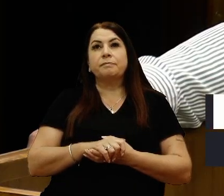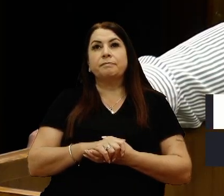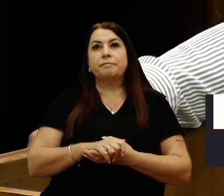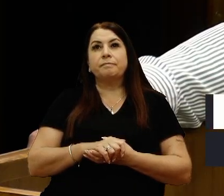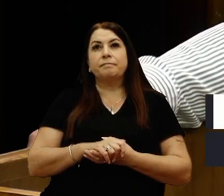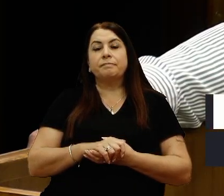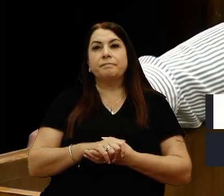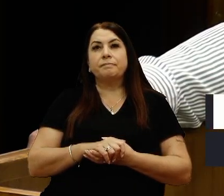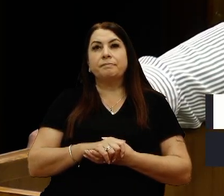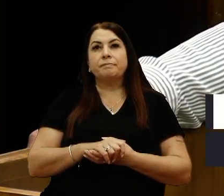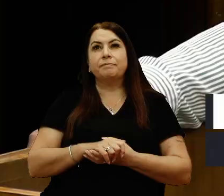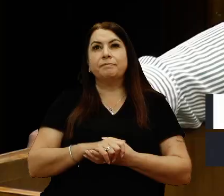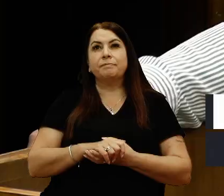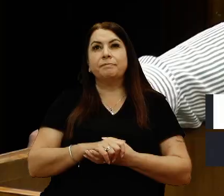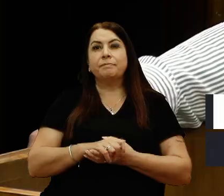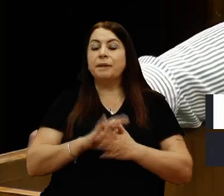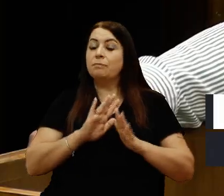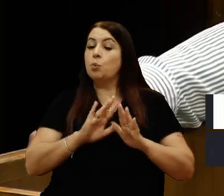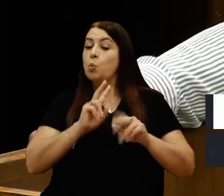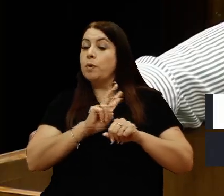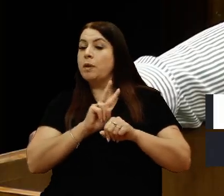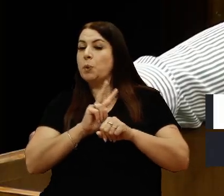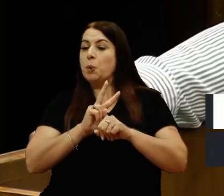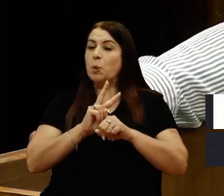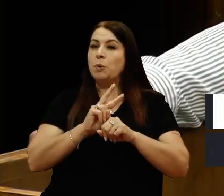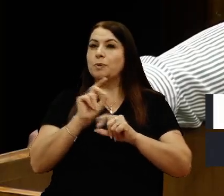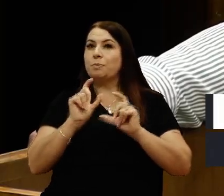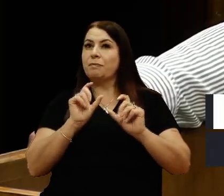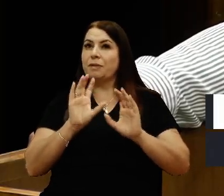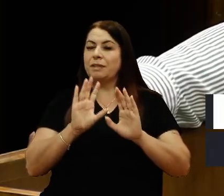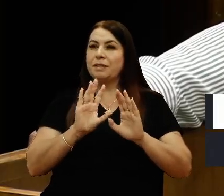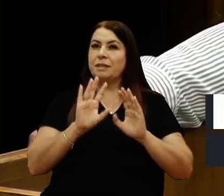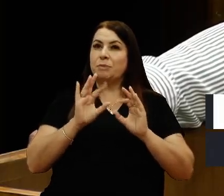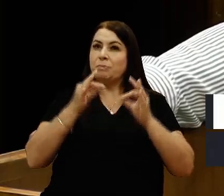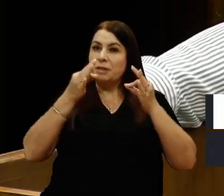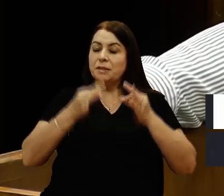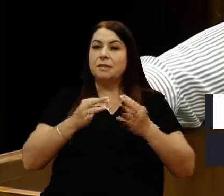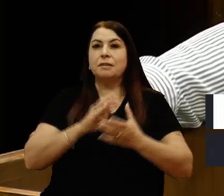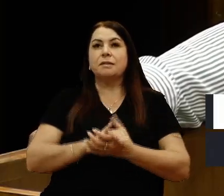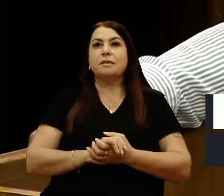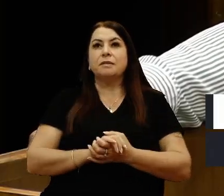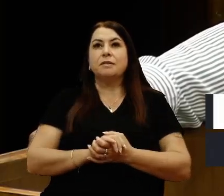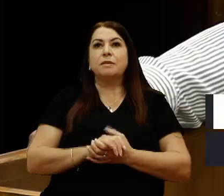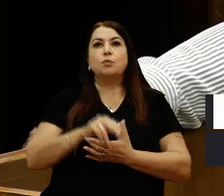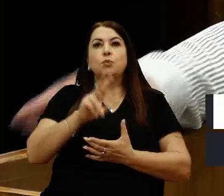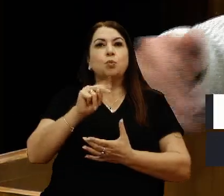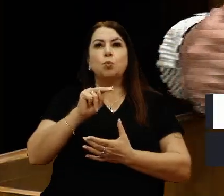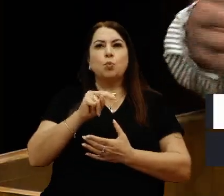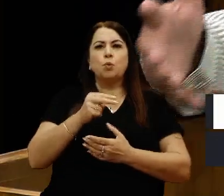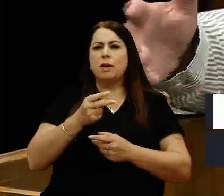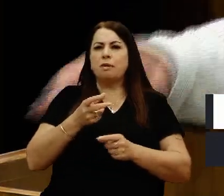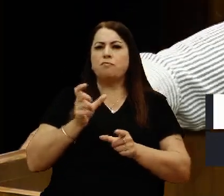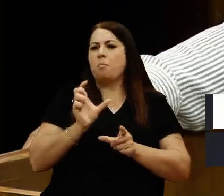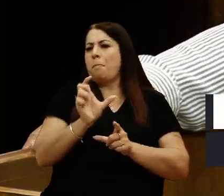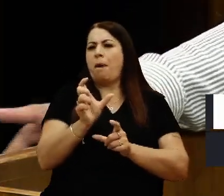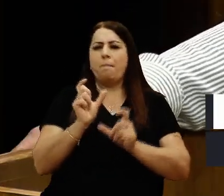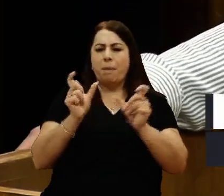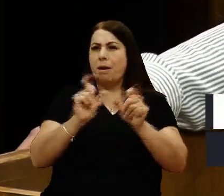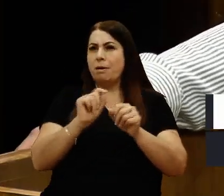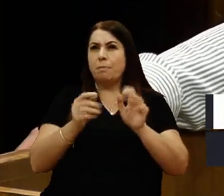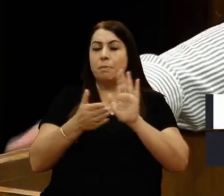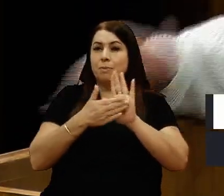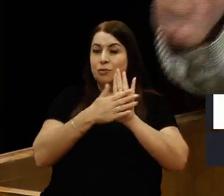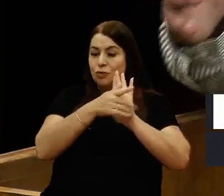muito precavido com as palavras, sempre muito preciso e nunca invasivo, mas propositivo, foram